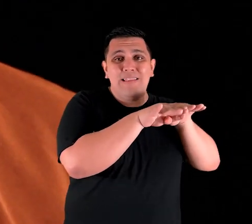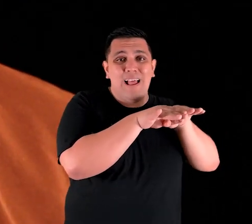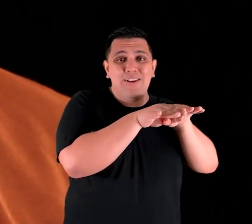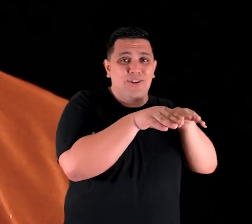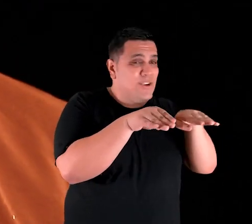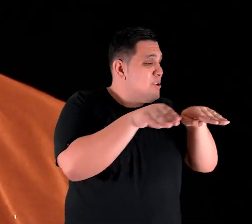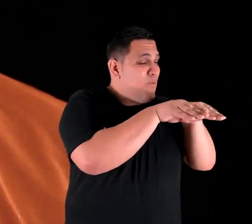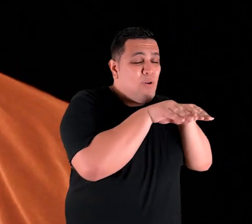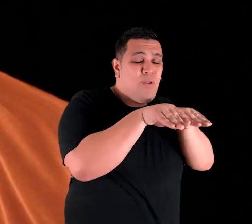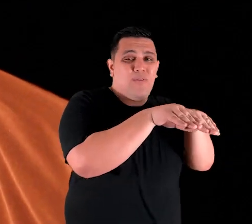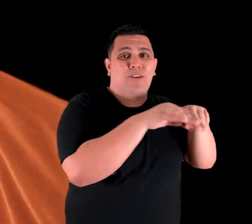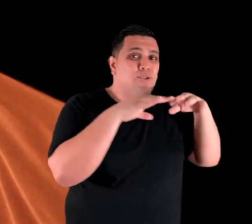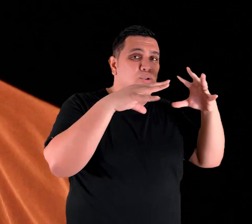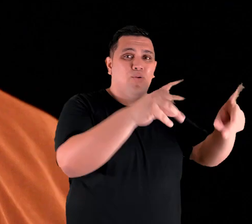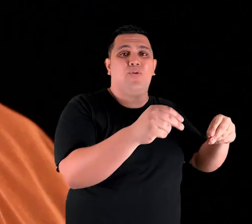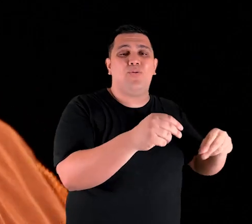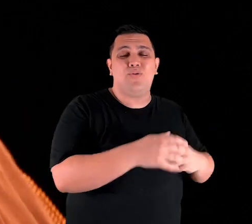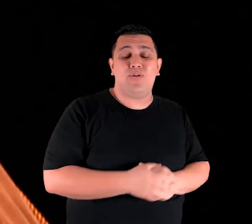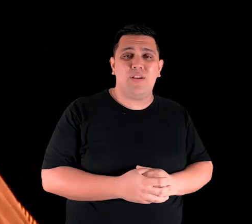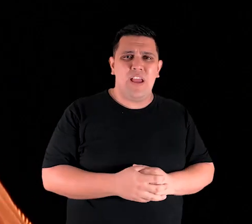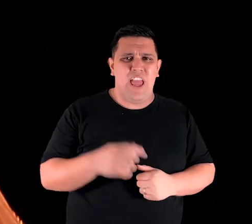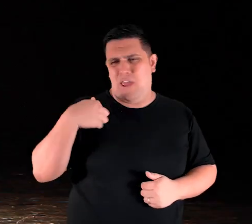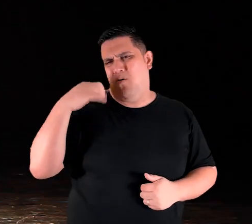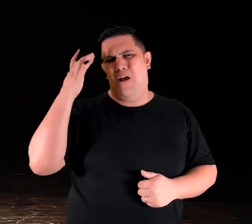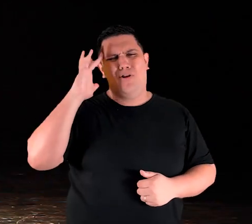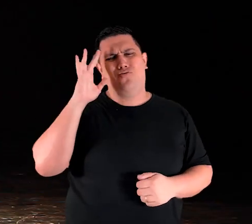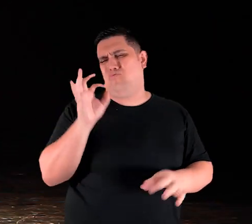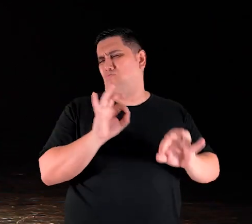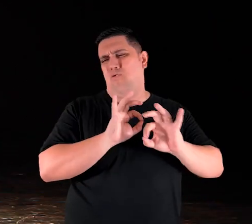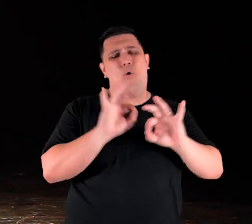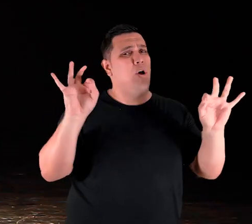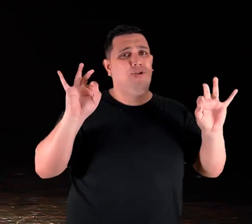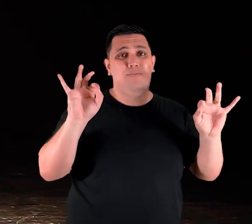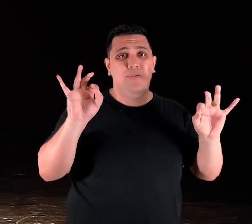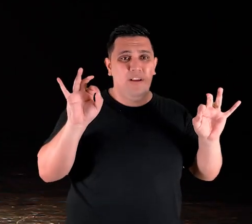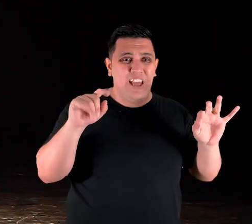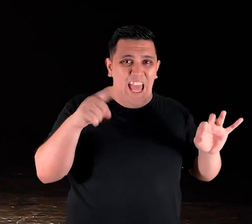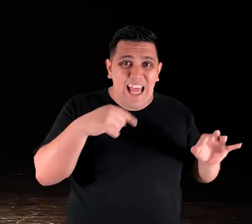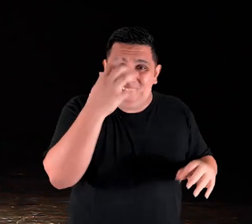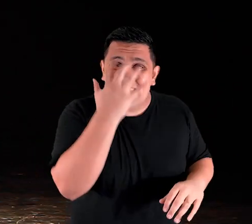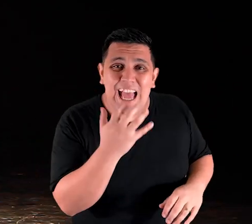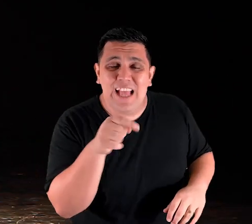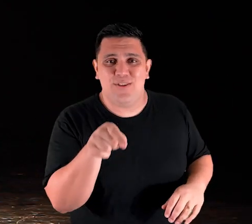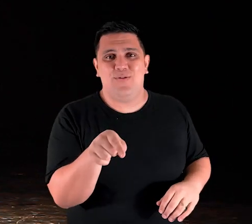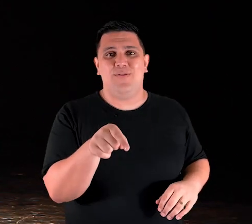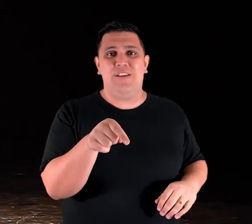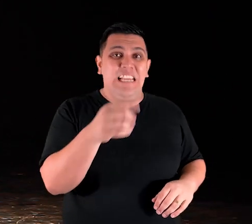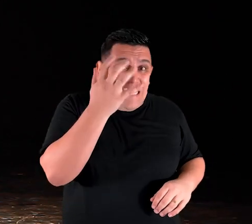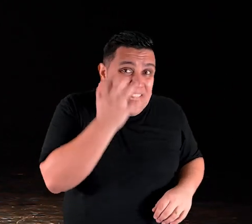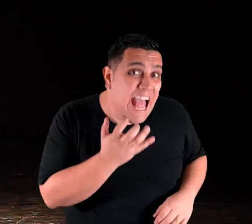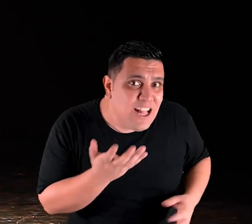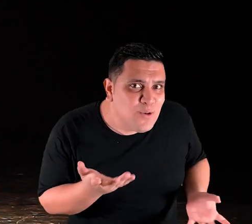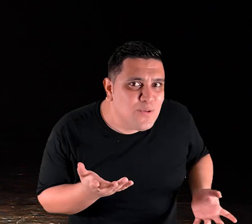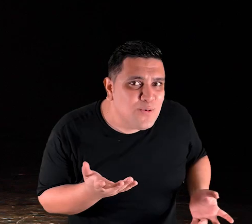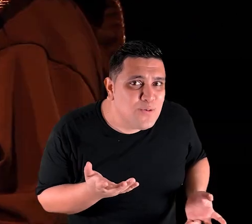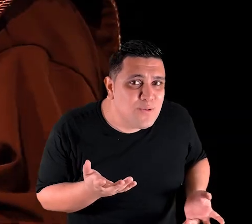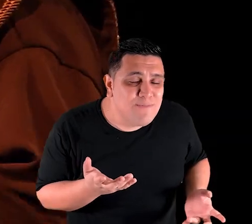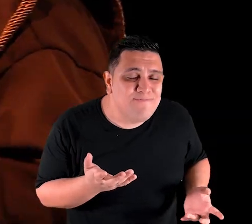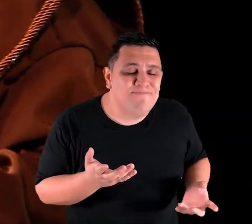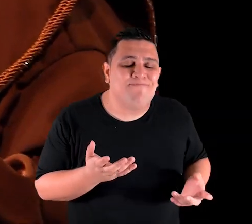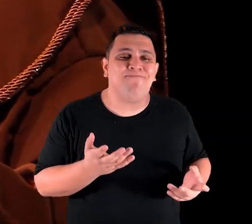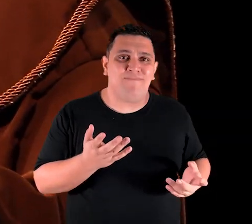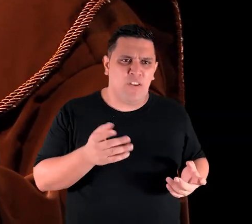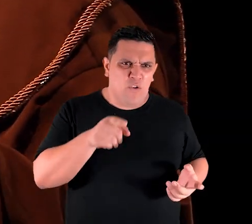todos, eu acho ótimo. É sério isso? Sério?